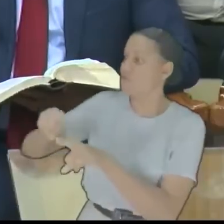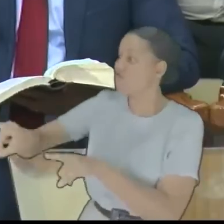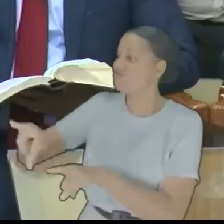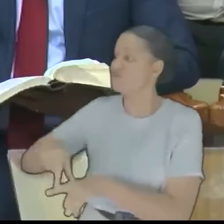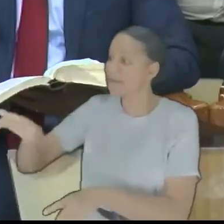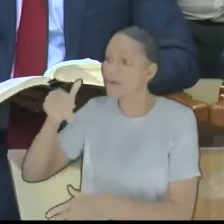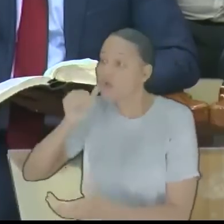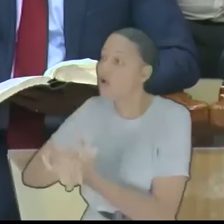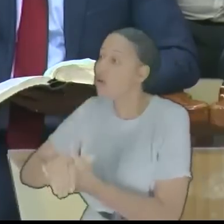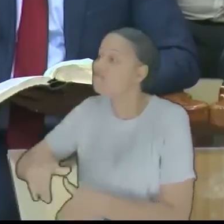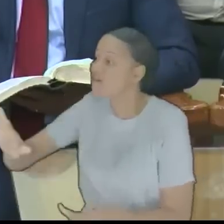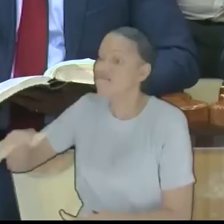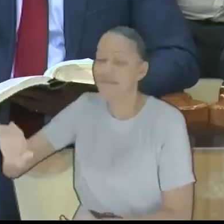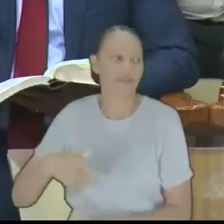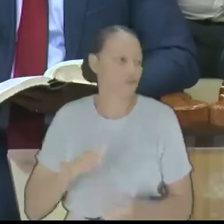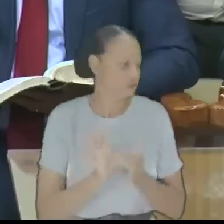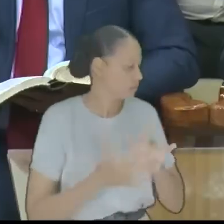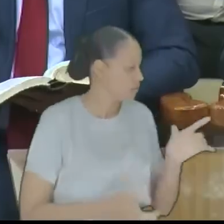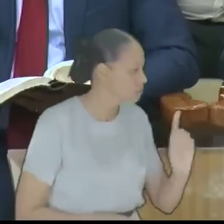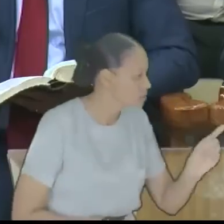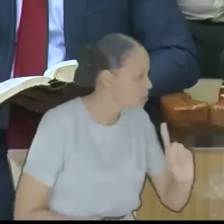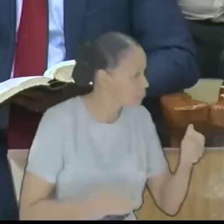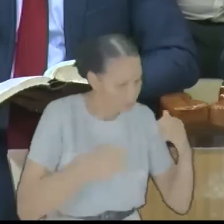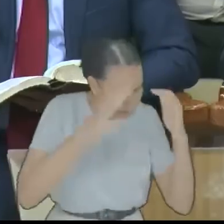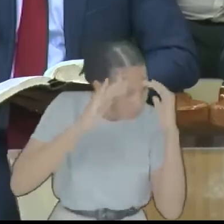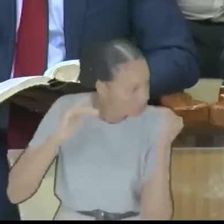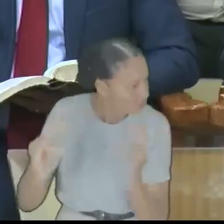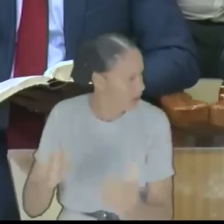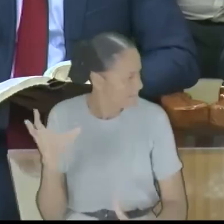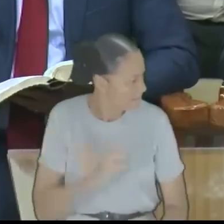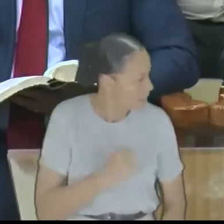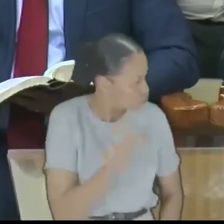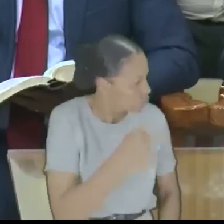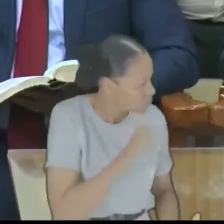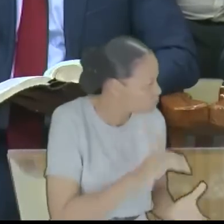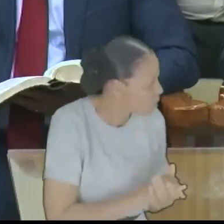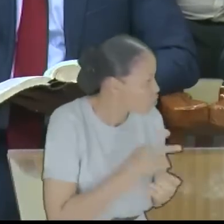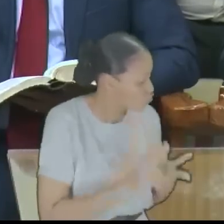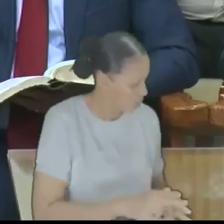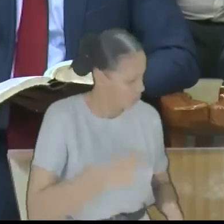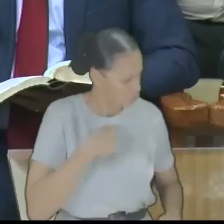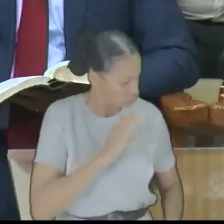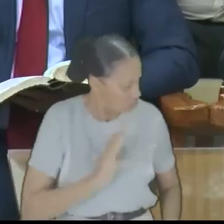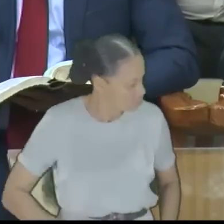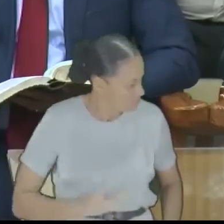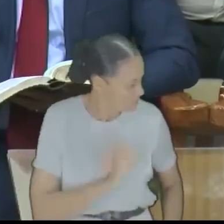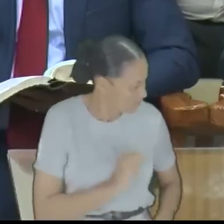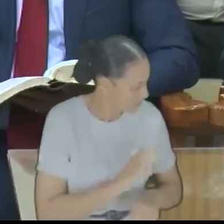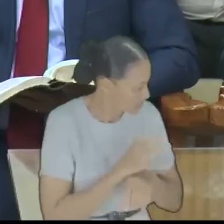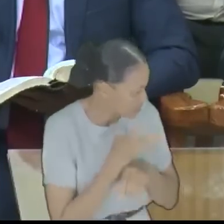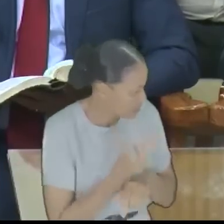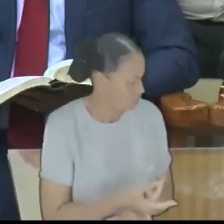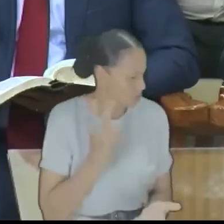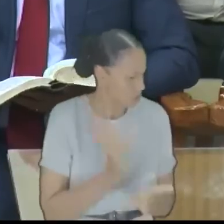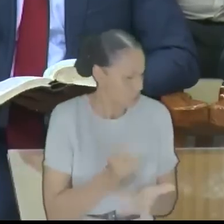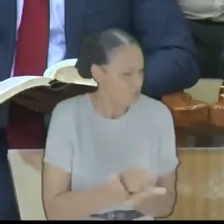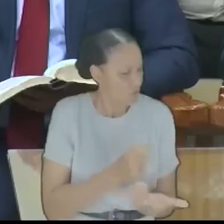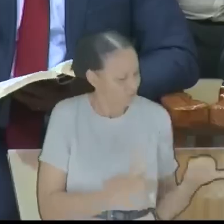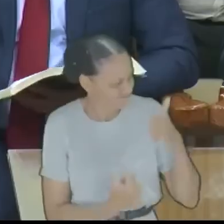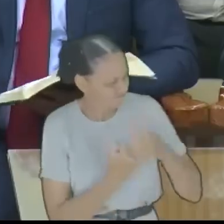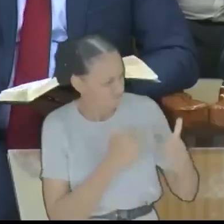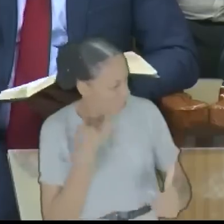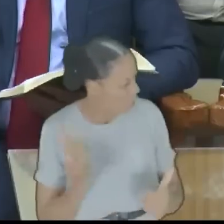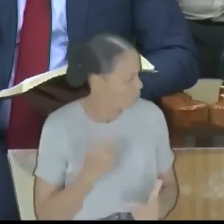expulsava. Cristo disse: não, você tem que amar a sua esposa como Cristo amou a igreja e se entregou por